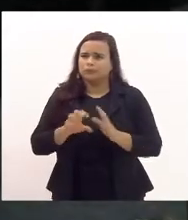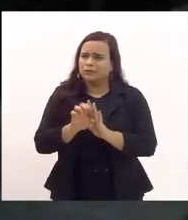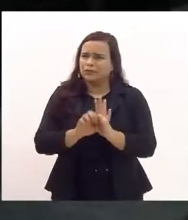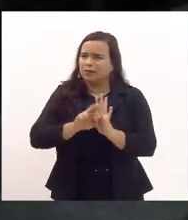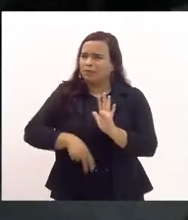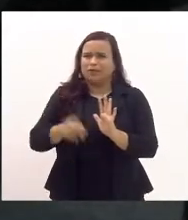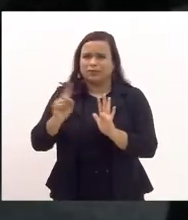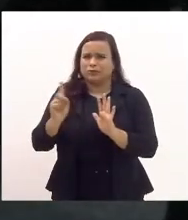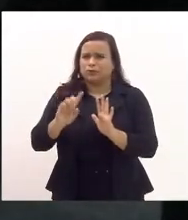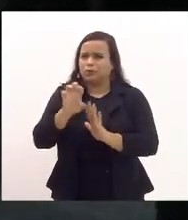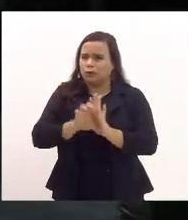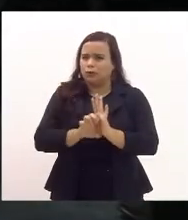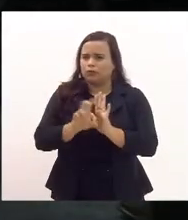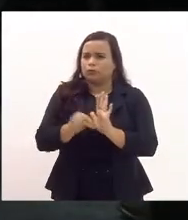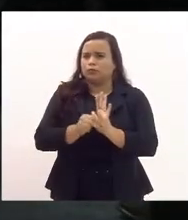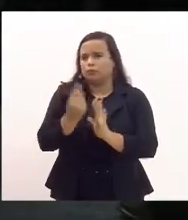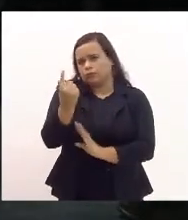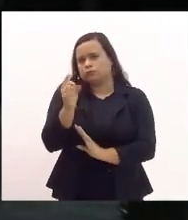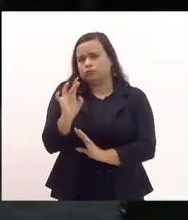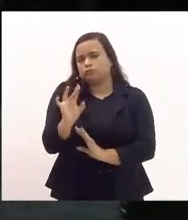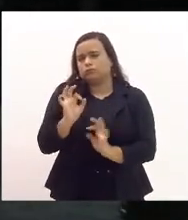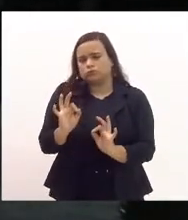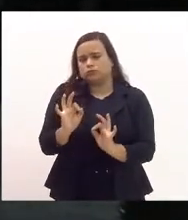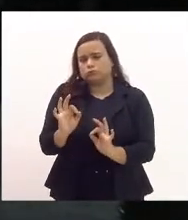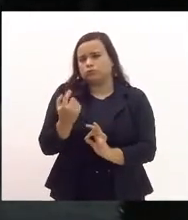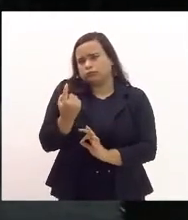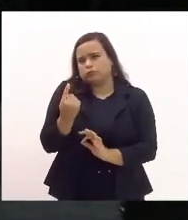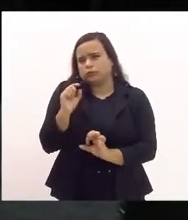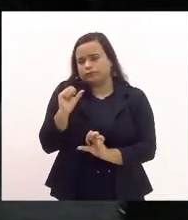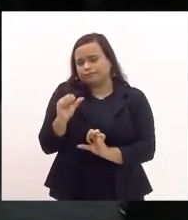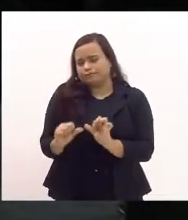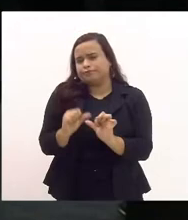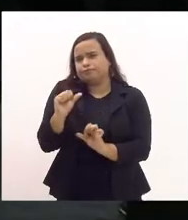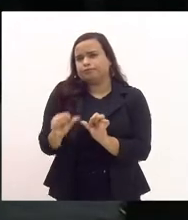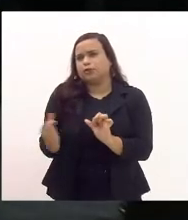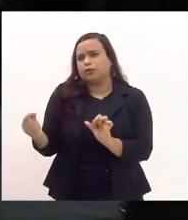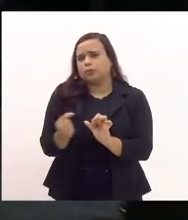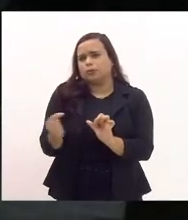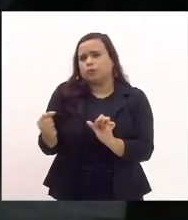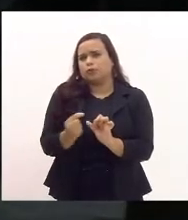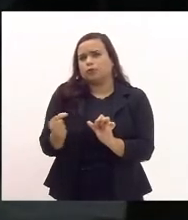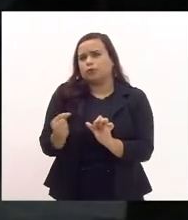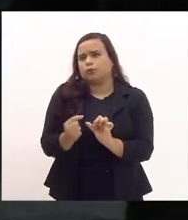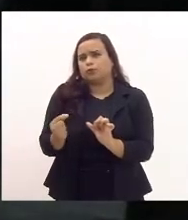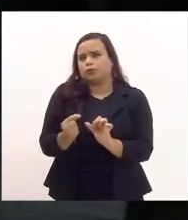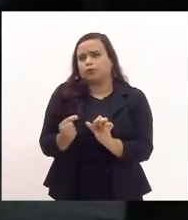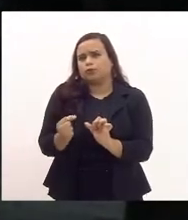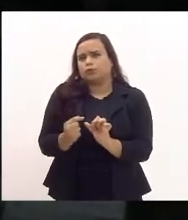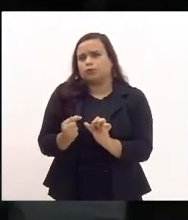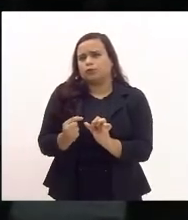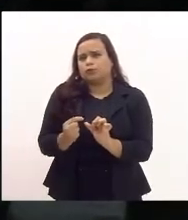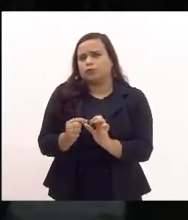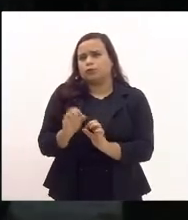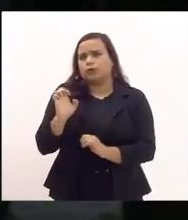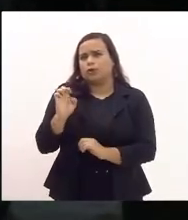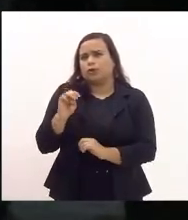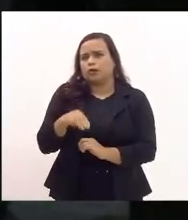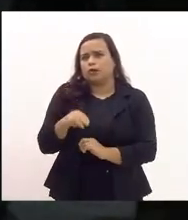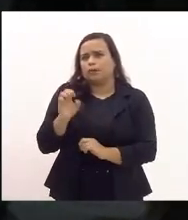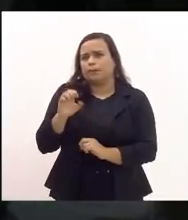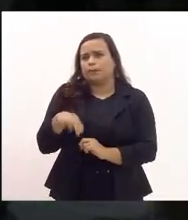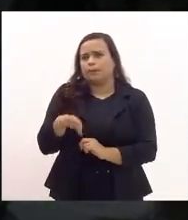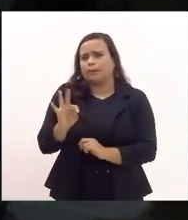emendas não com emenda é uma Emenda modificativa que altera a ementa